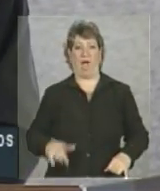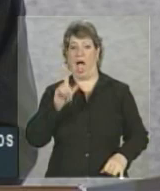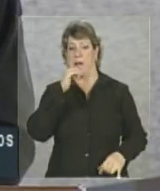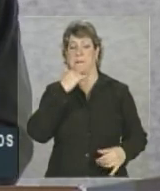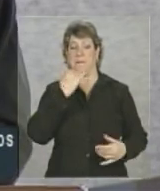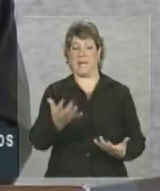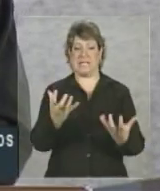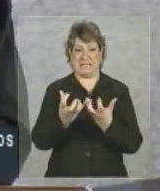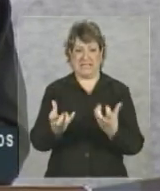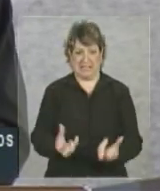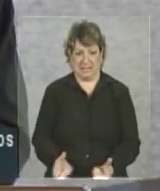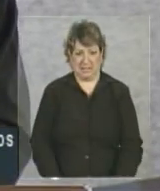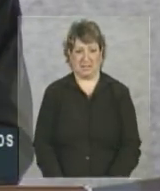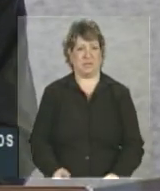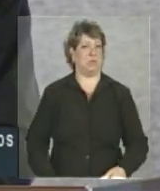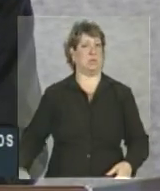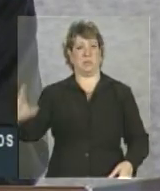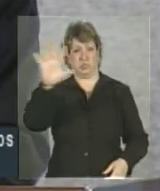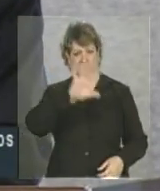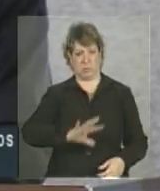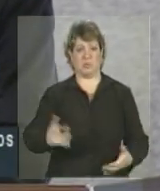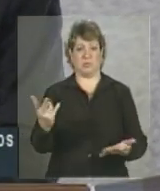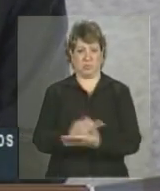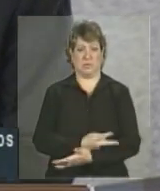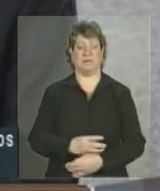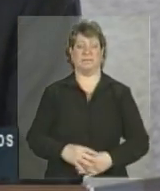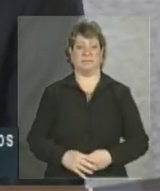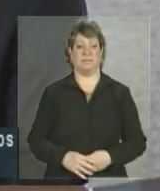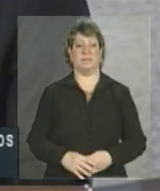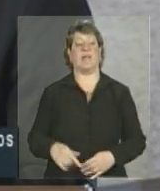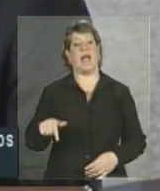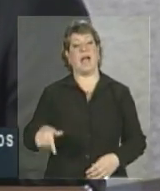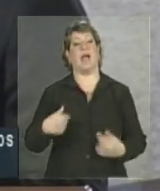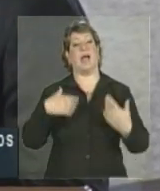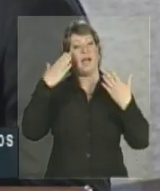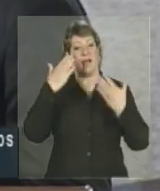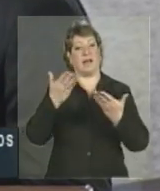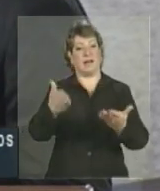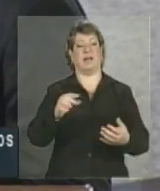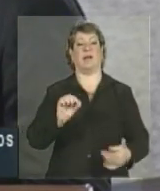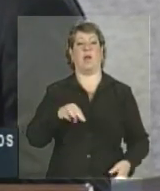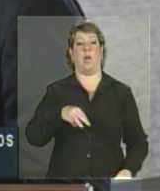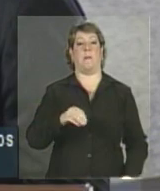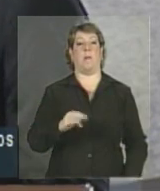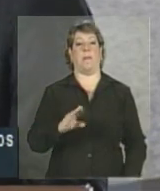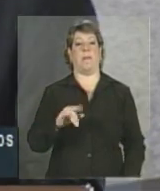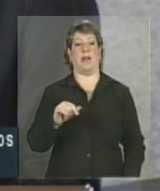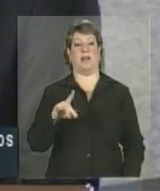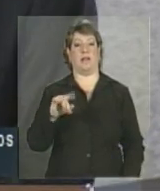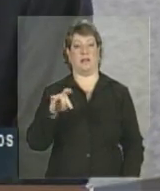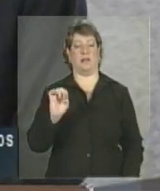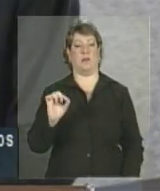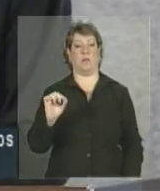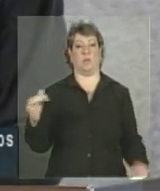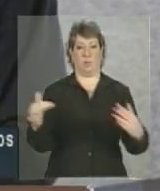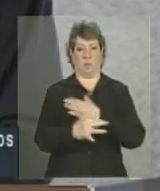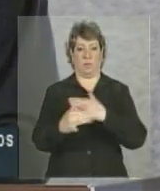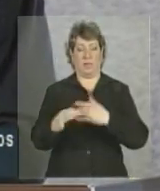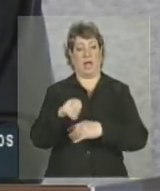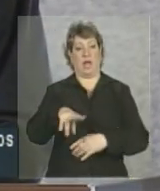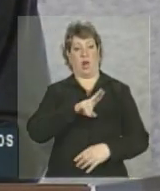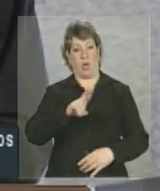seca que abateu a todos os estados. E aqui, agradecer pela mobilidade urbana, em nome do povo do